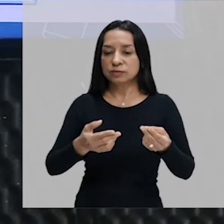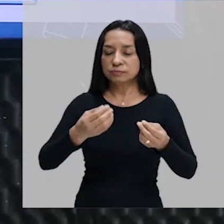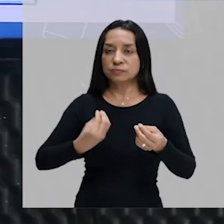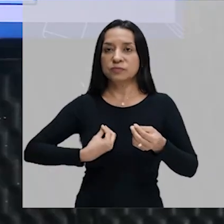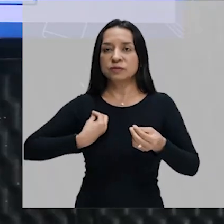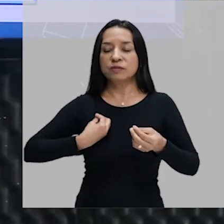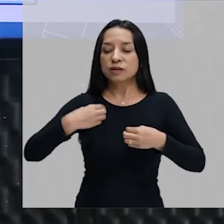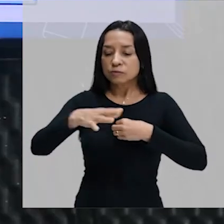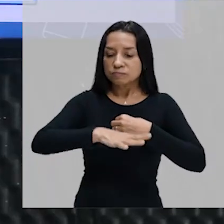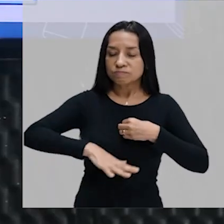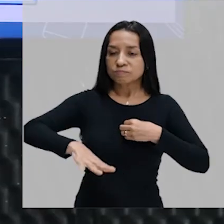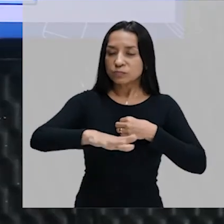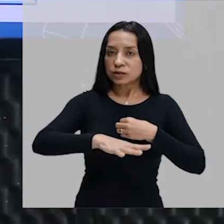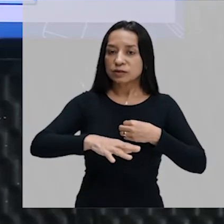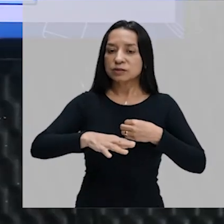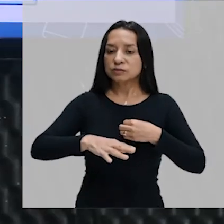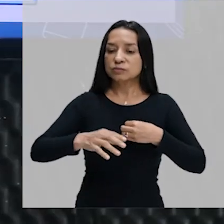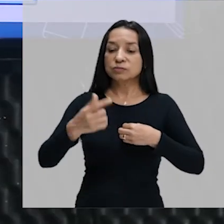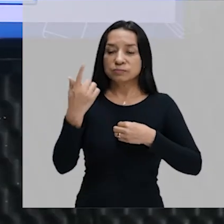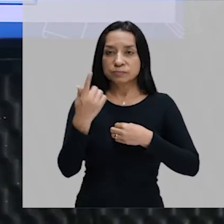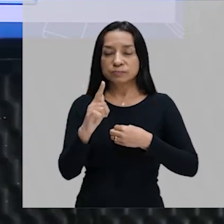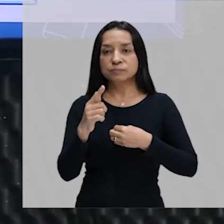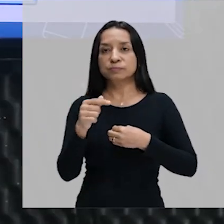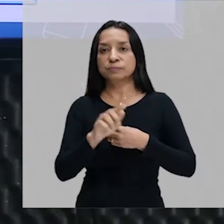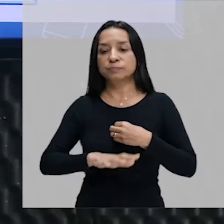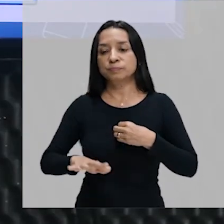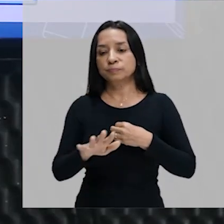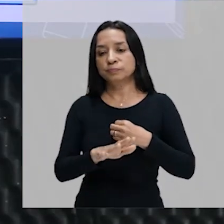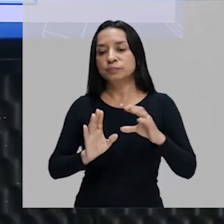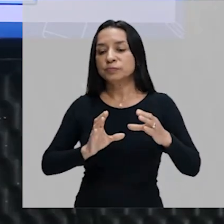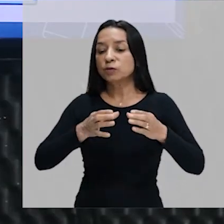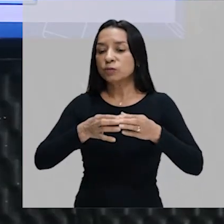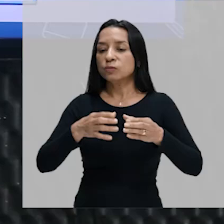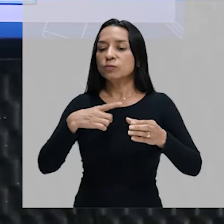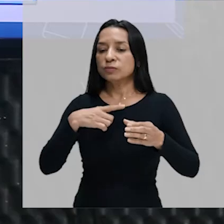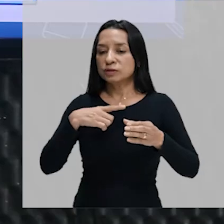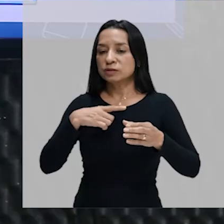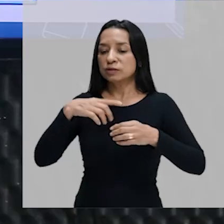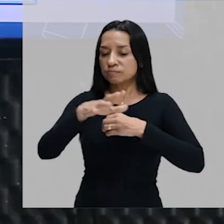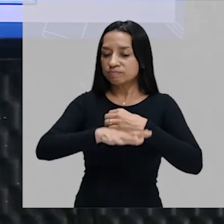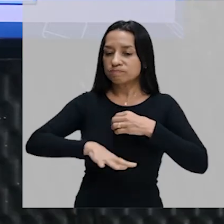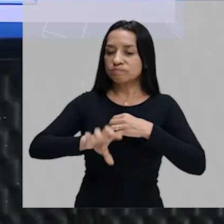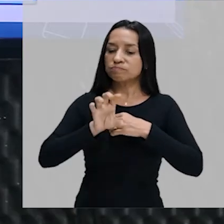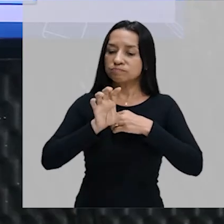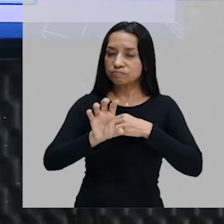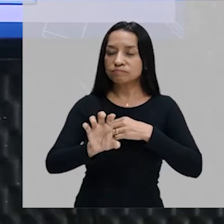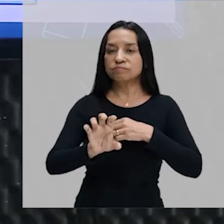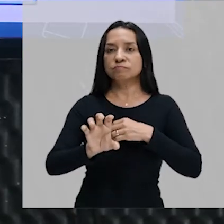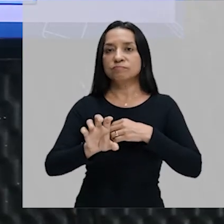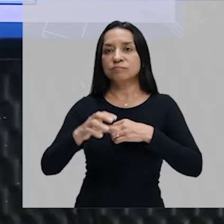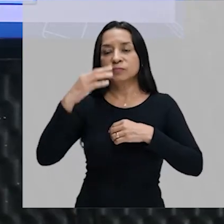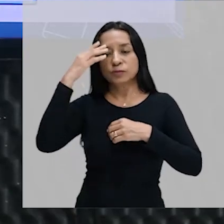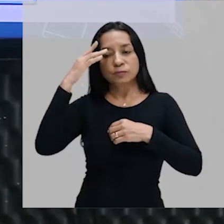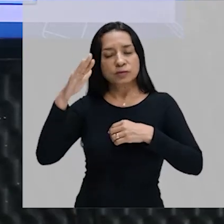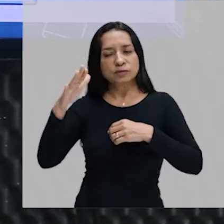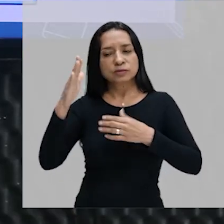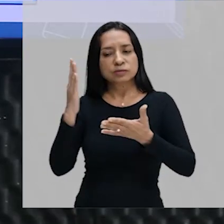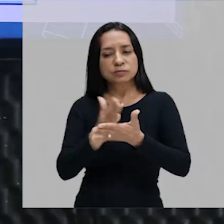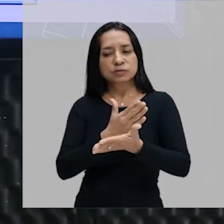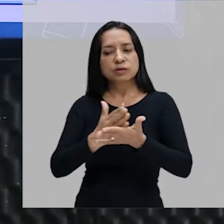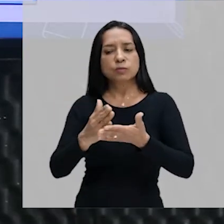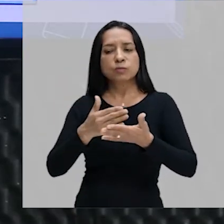Esses coelhinhos estão vivendo no mesmo espaço geográfico. É um grupo que habita numa mesma região. Mas imaginemos que por